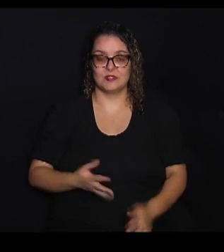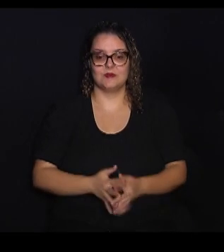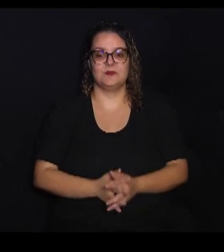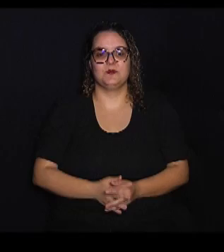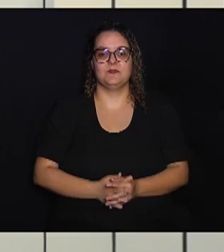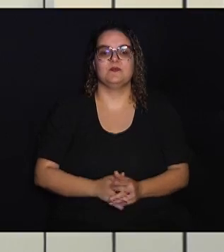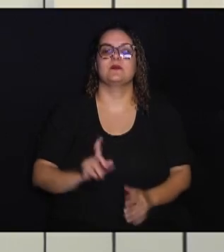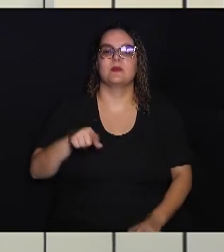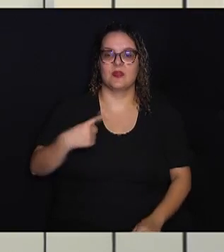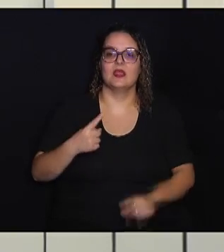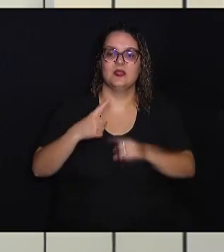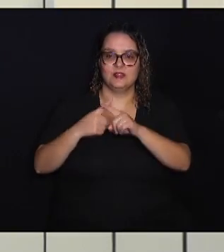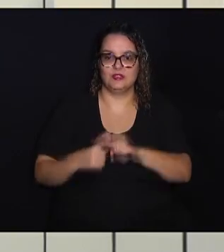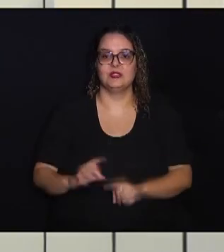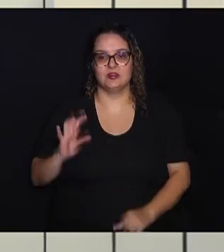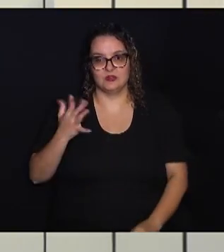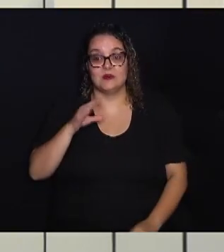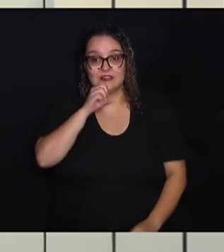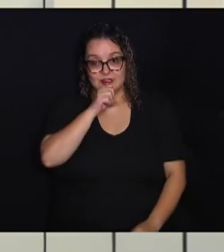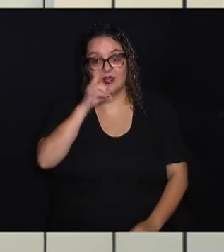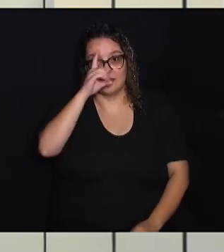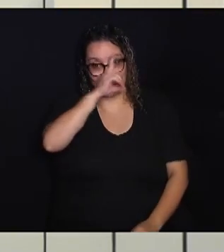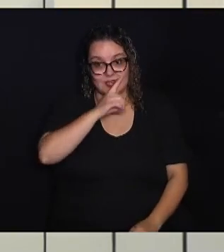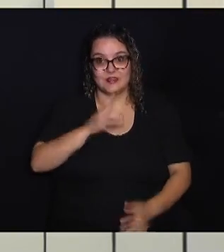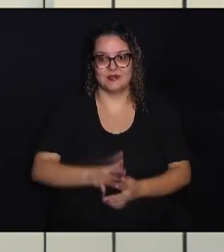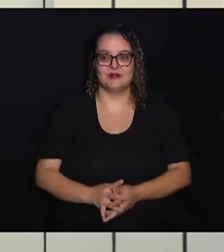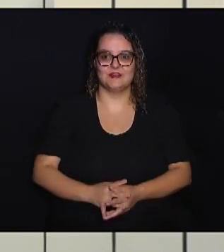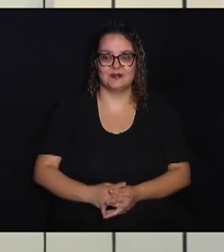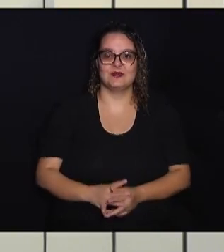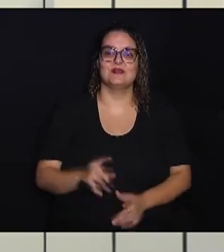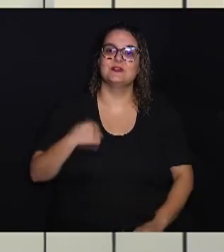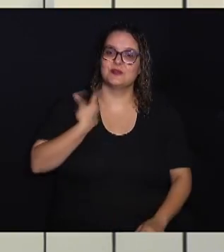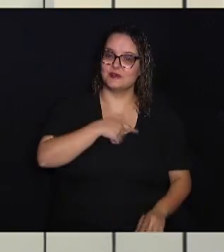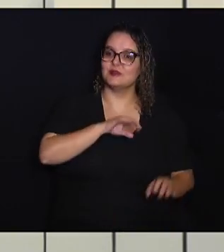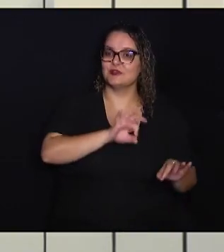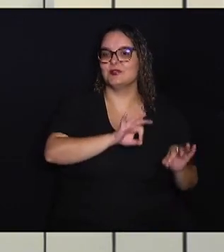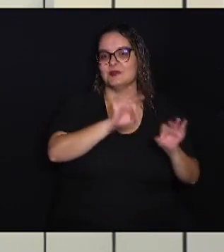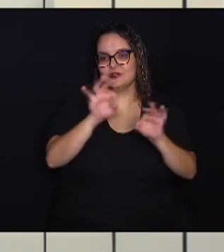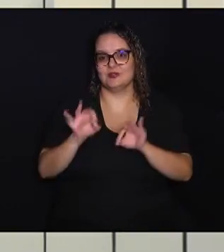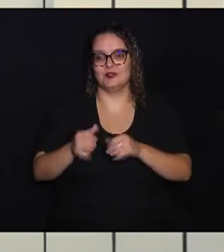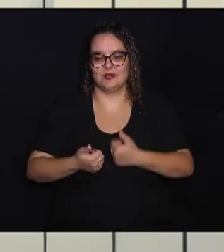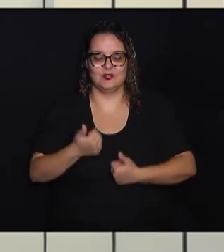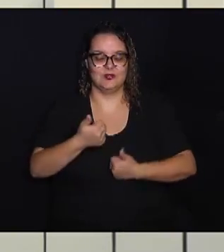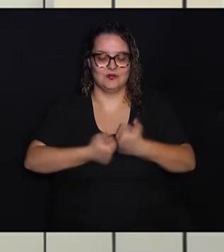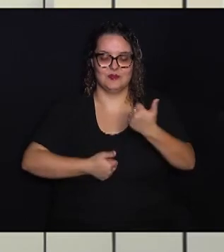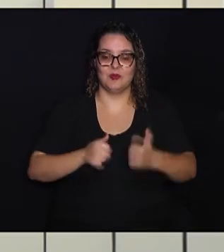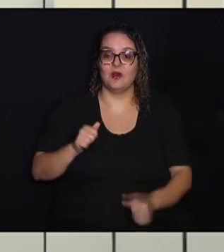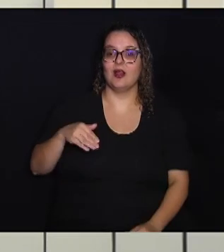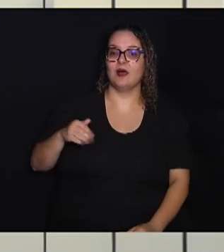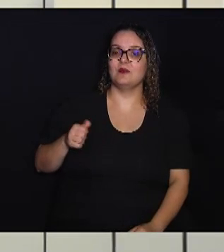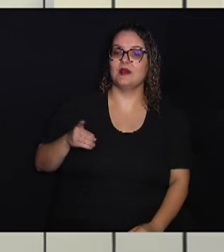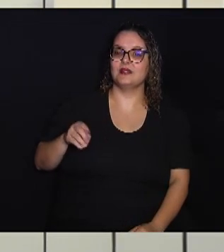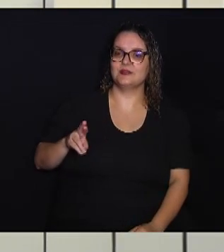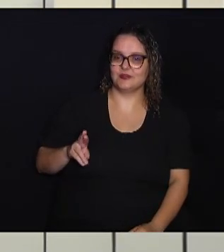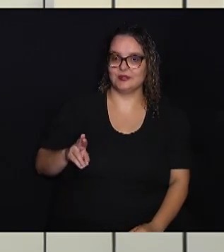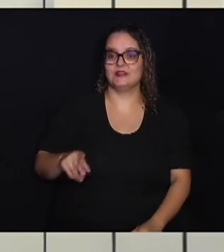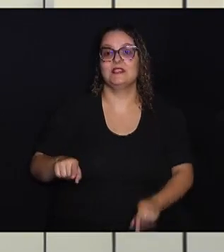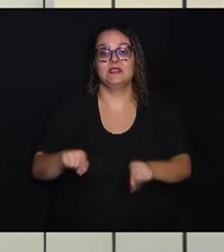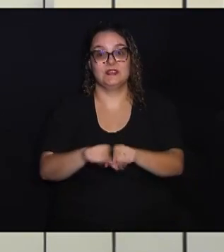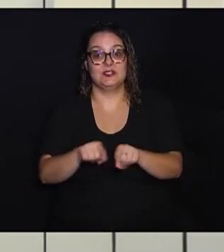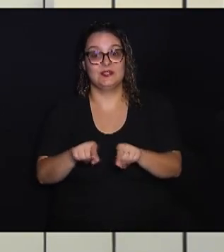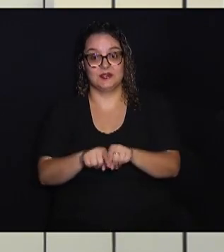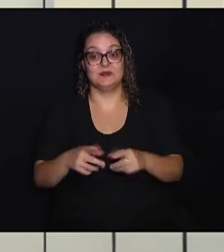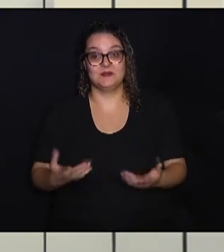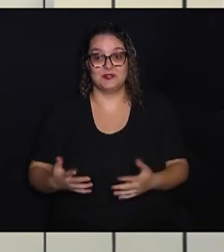próxima rodada já acontece nos finais de semana e a gente vai acompanhando o futebol amador, que também aí enche